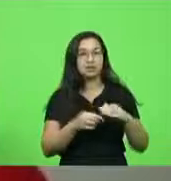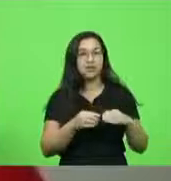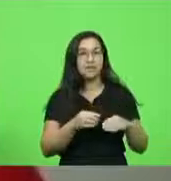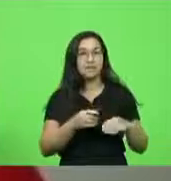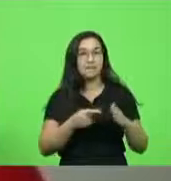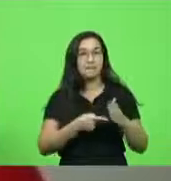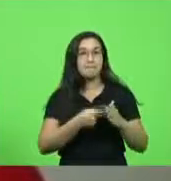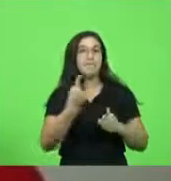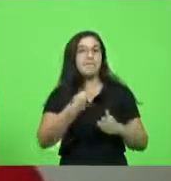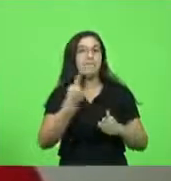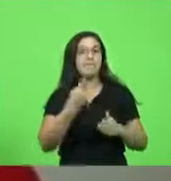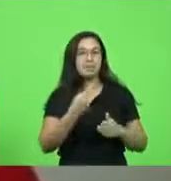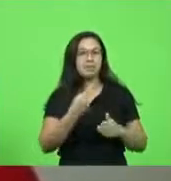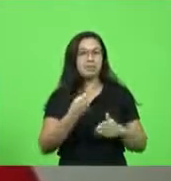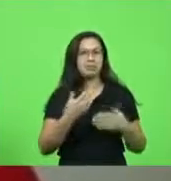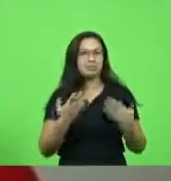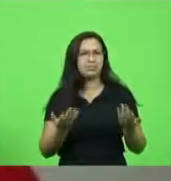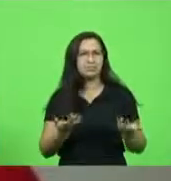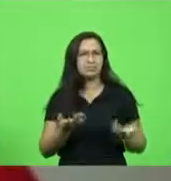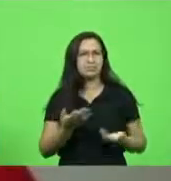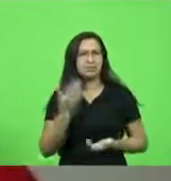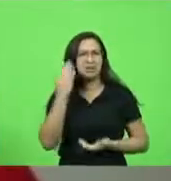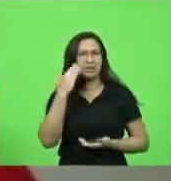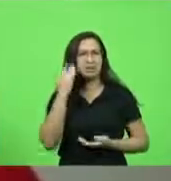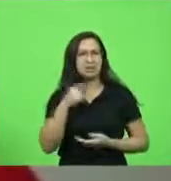prioridade. Eu não consigo entender.